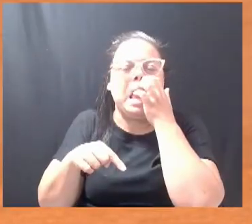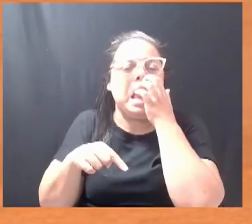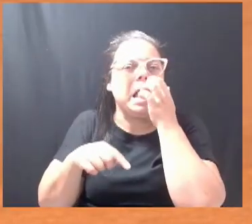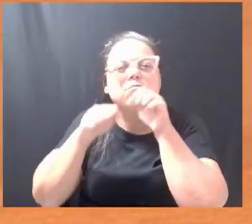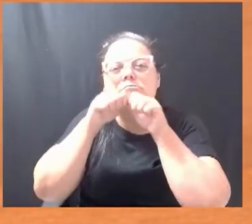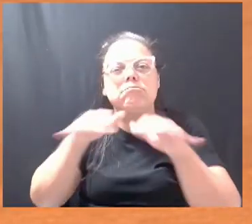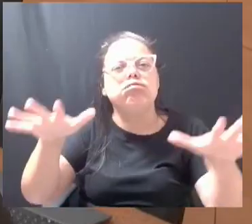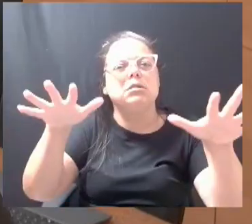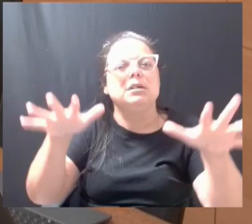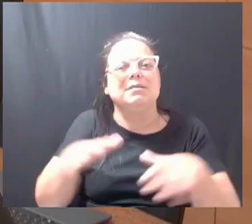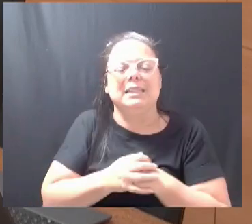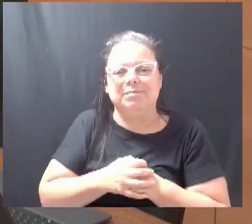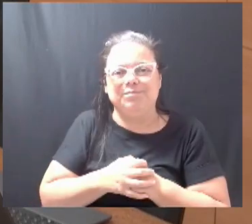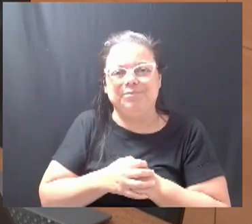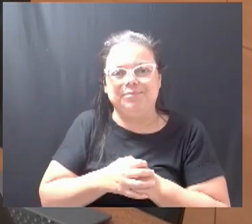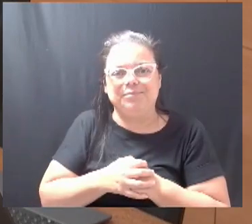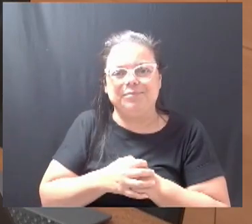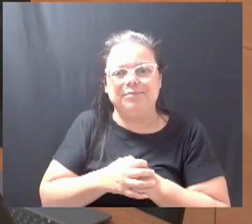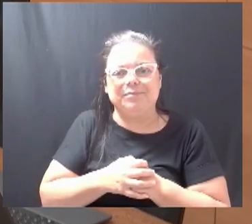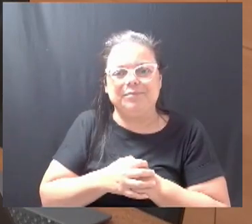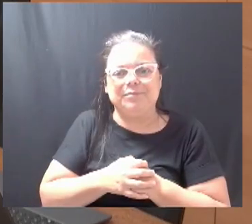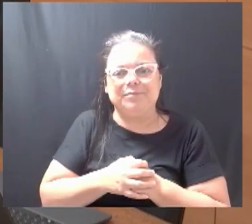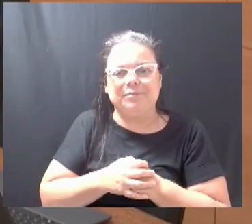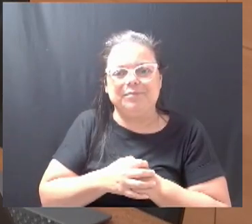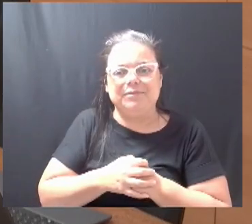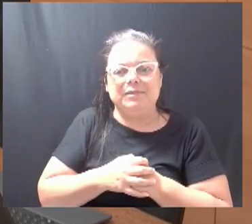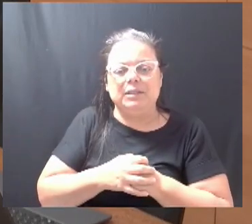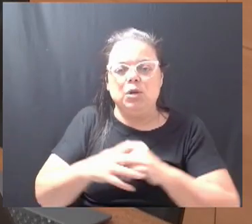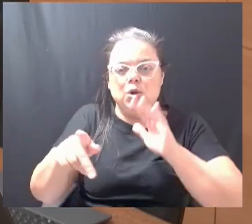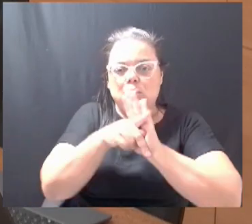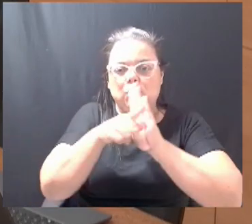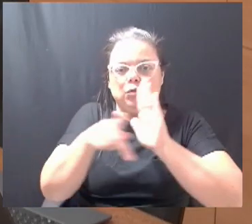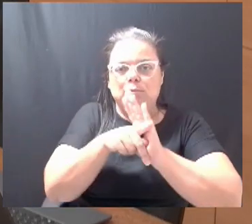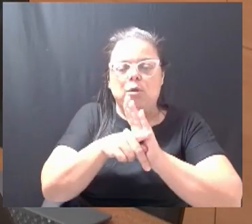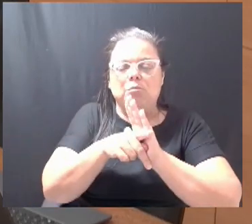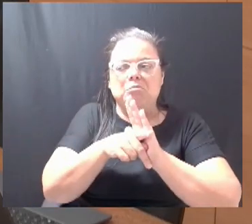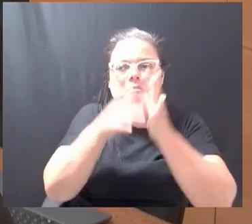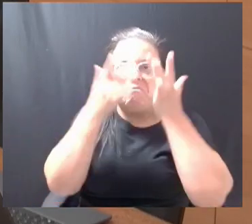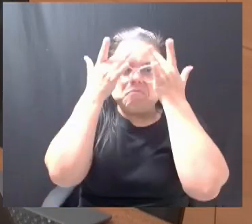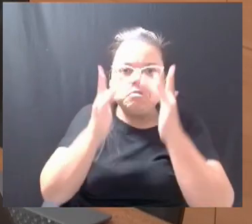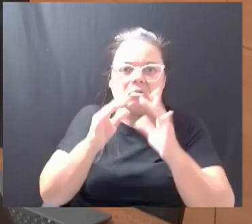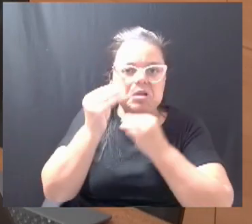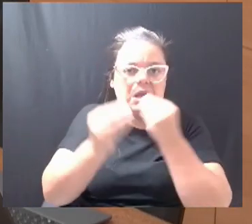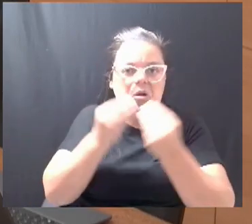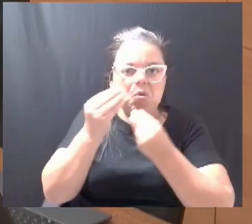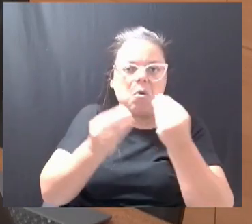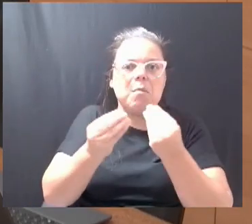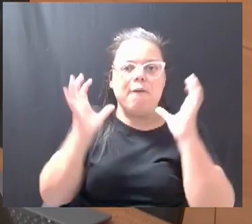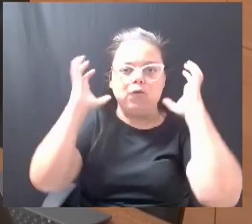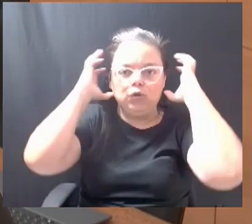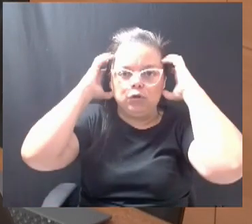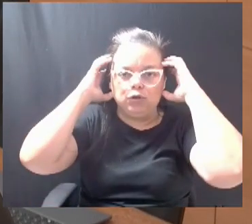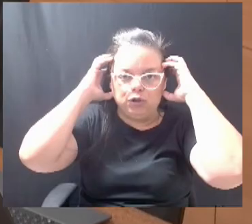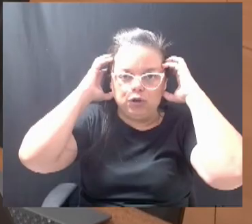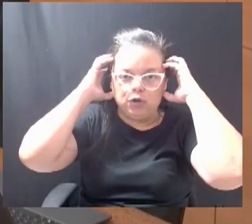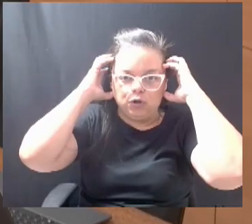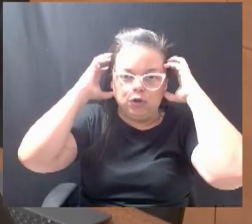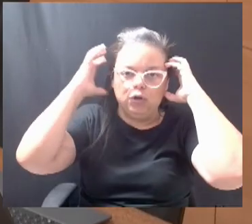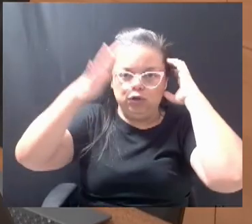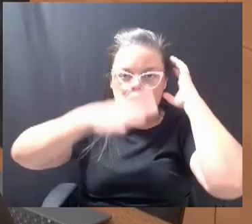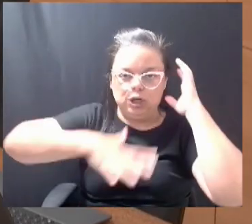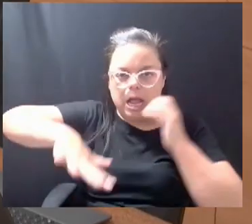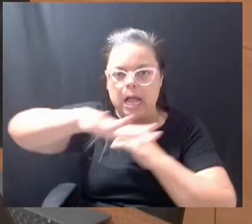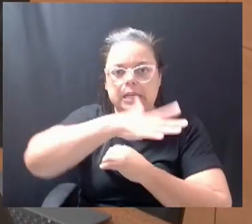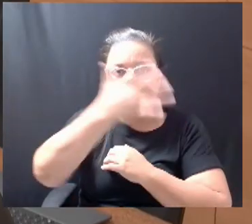resposta para isso. Os próprios... Eu não sei como é que está agora a questão da fonoaudiologia aqui na rede, né? Não sei quantos vocês têm, como